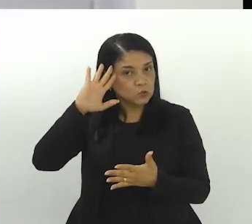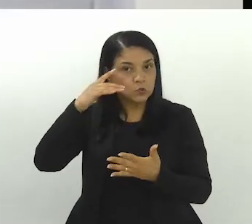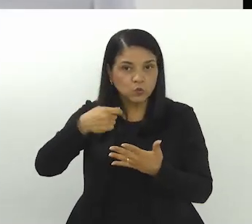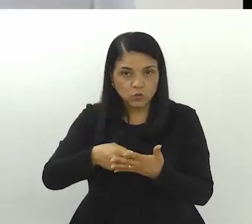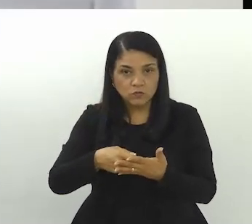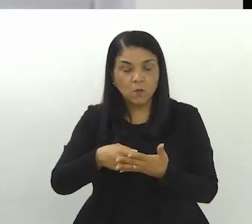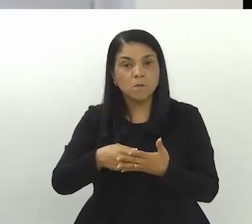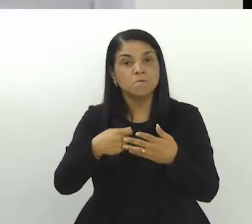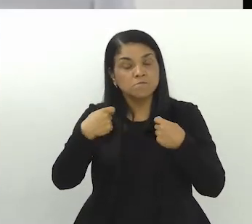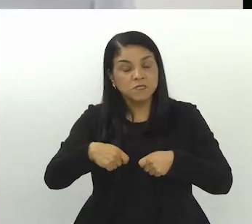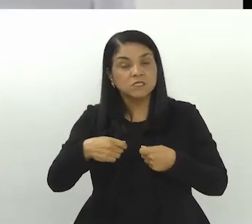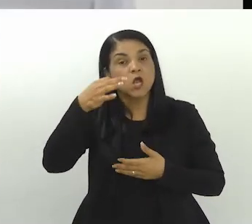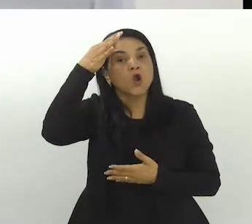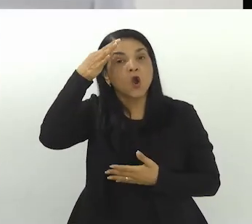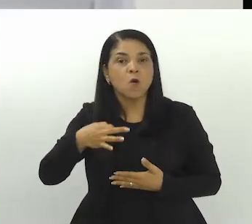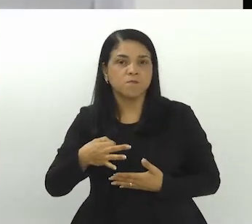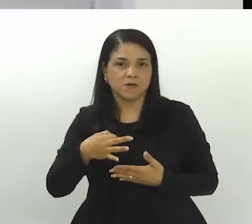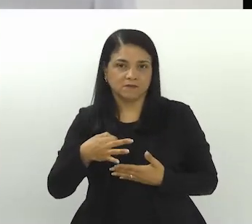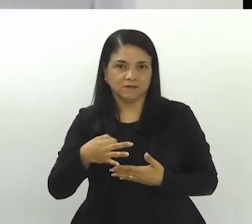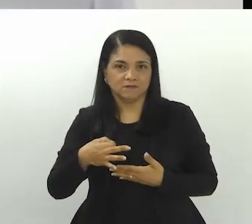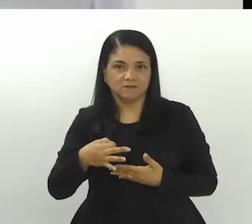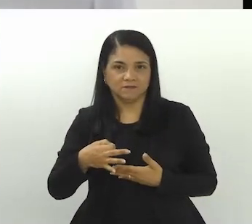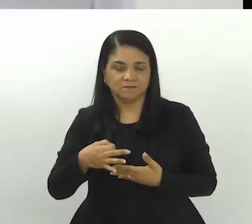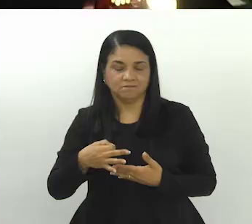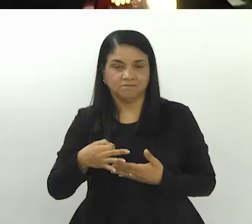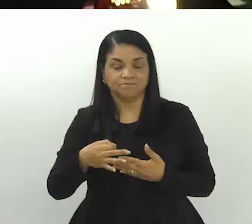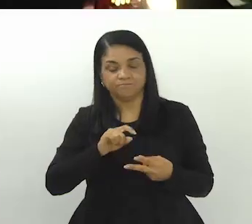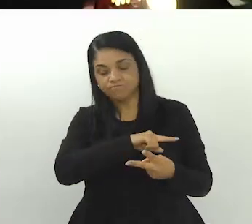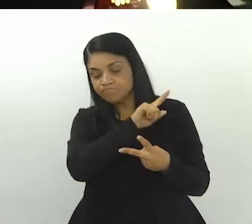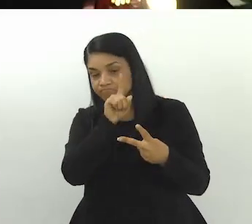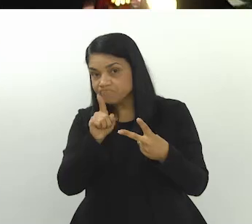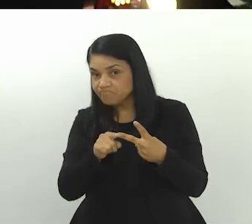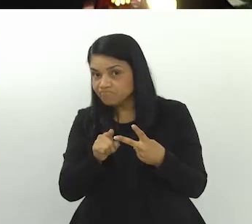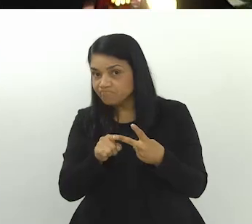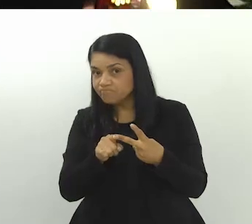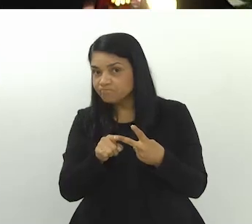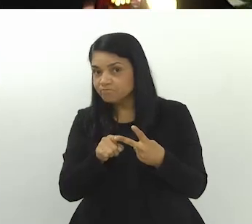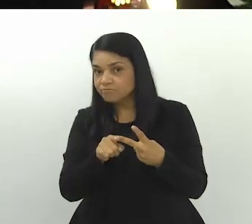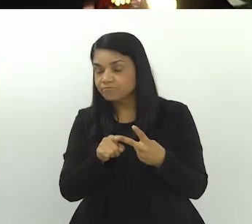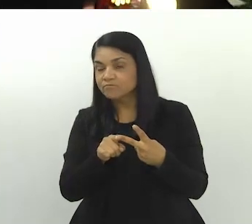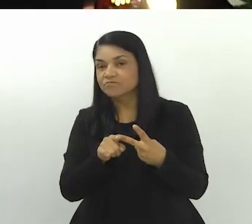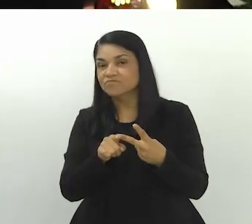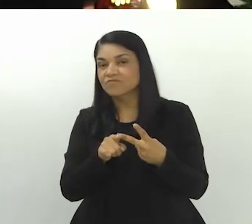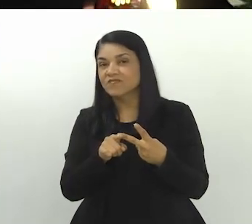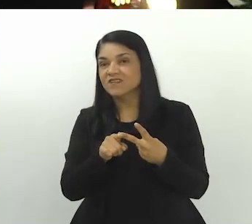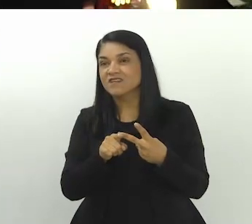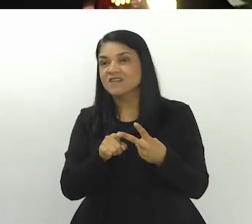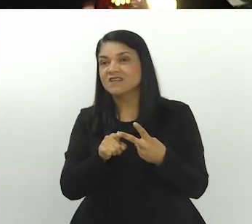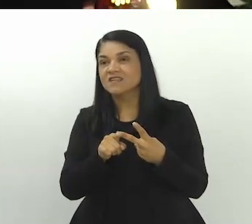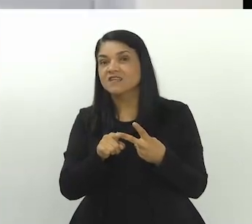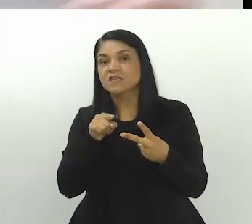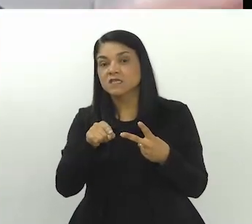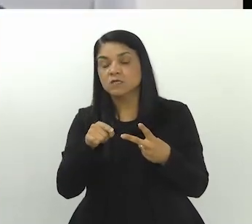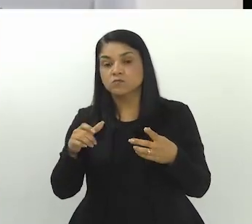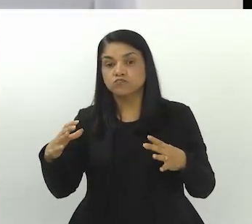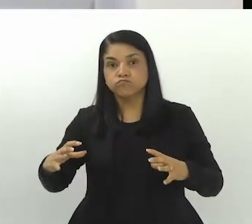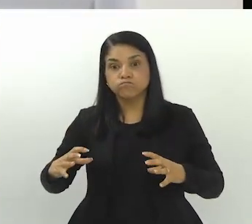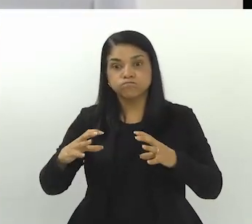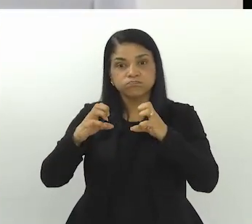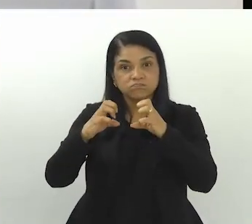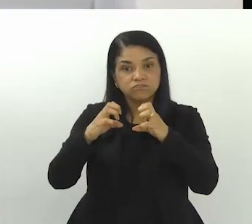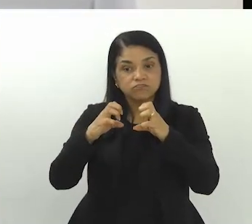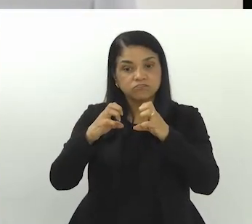transformação, ele passa pela compreensão, né? Essa é a primeira coisa. Outra coisa, né, é a legitimação